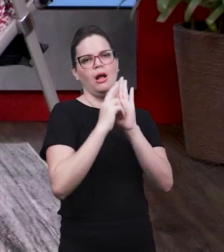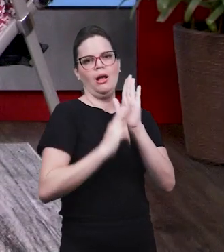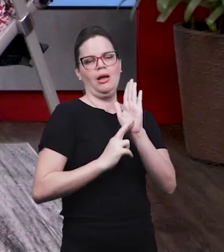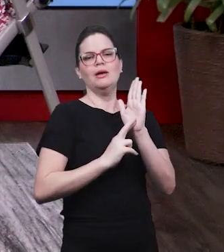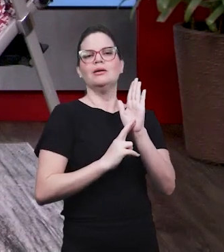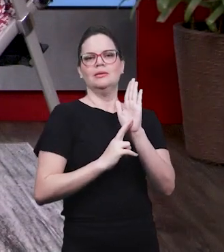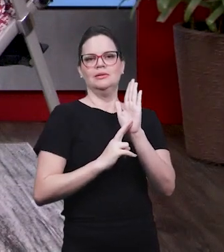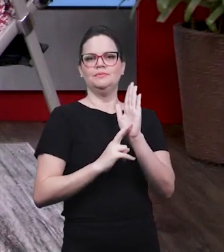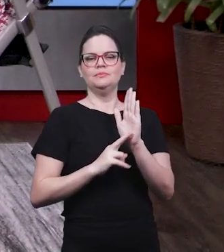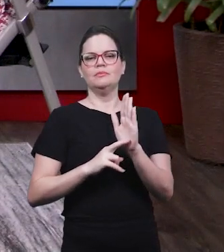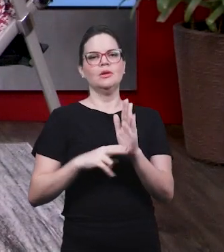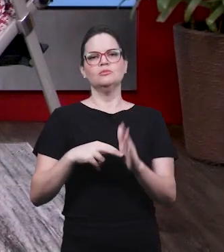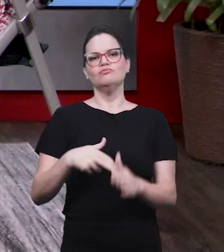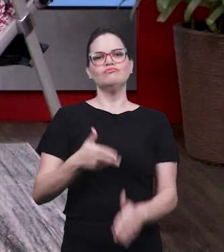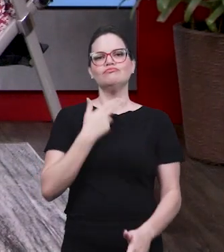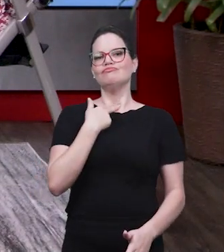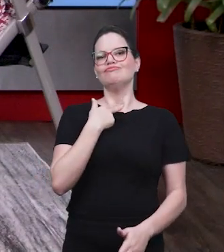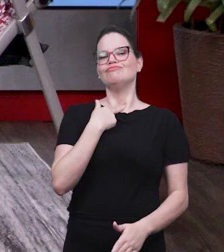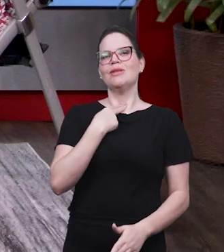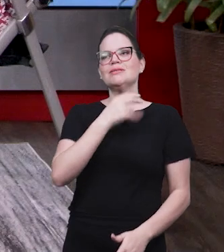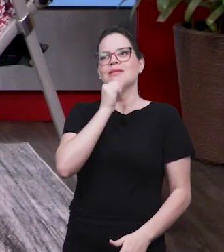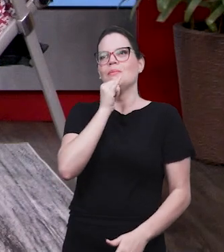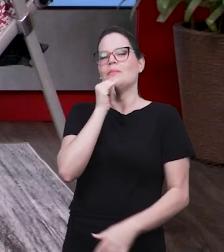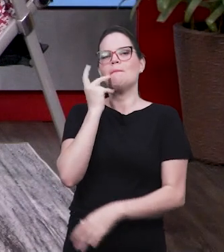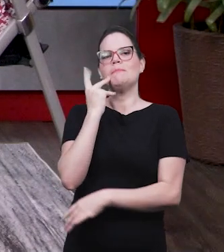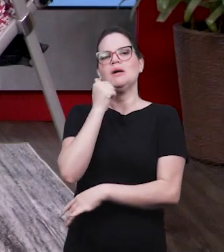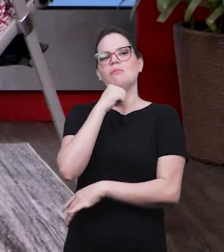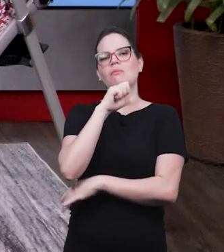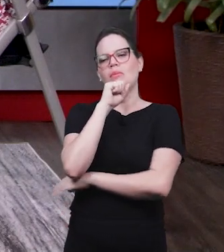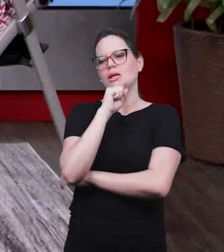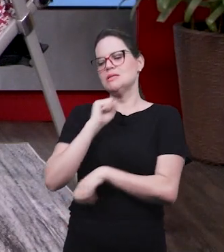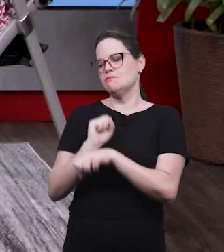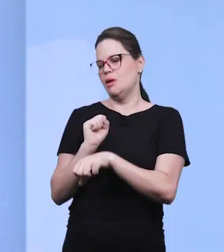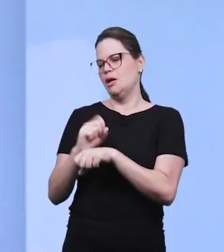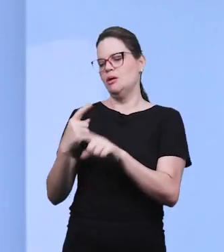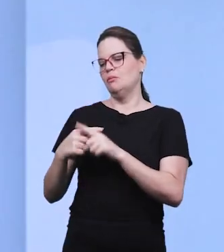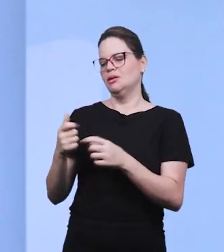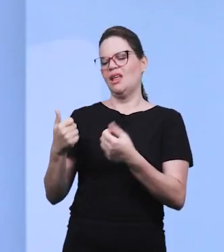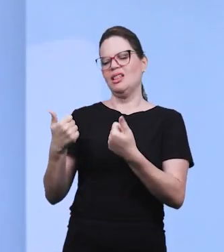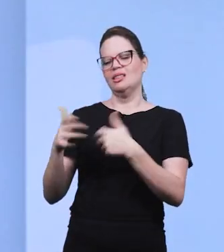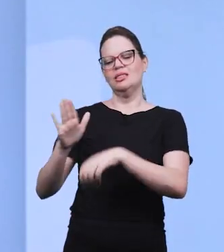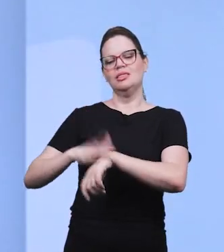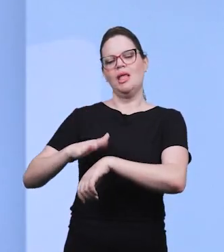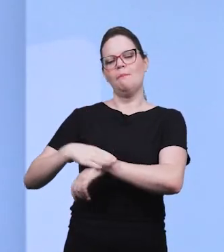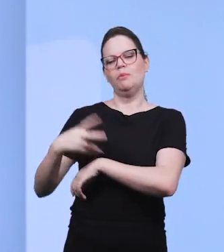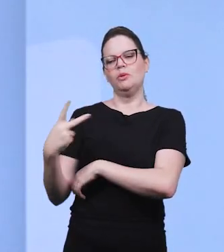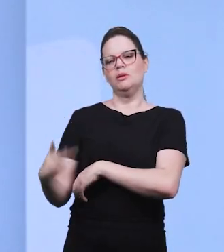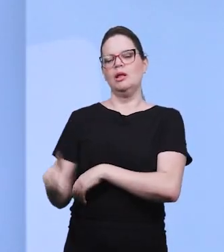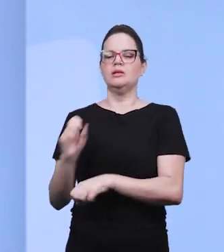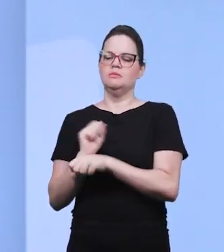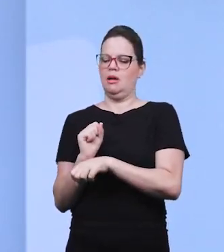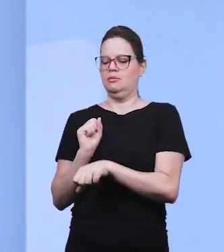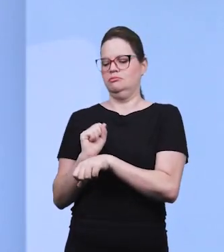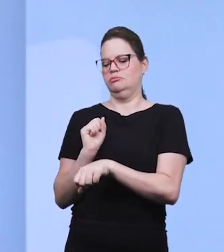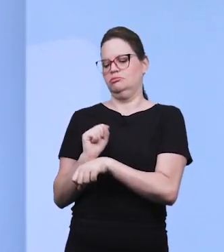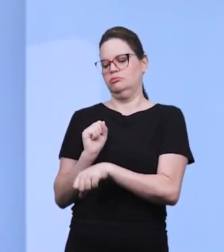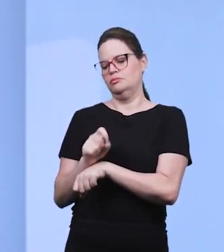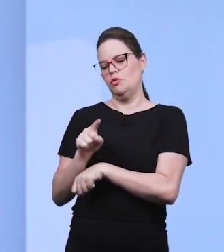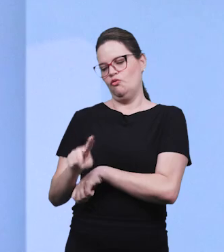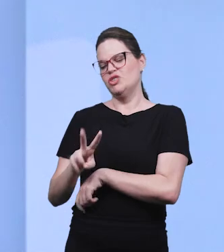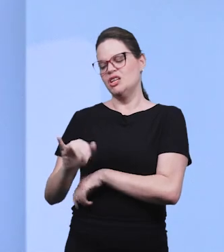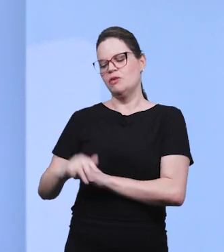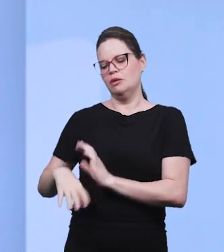com esse conceito de que cada criança tem o seu tempo. Então, ele fica ali esperando que aquela criança